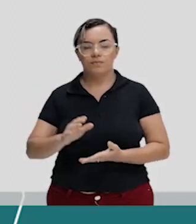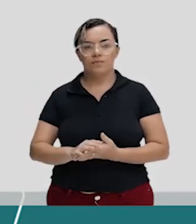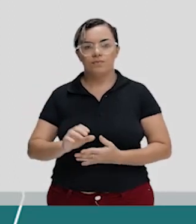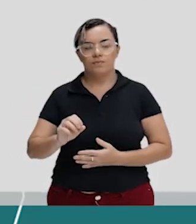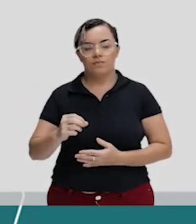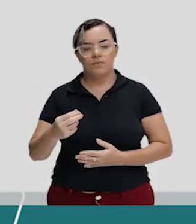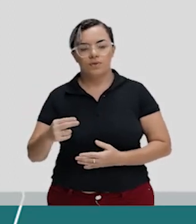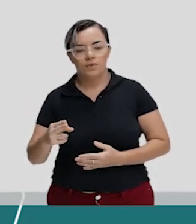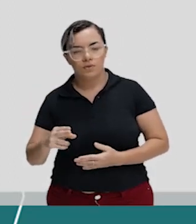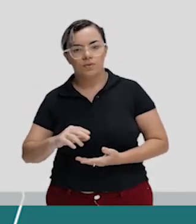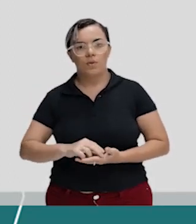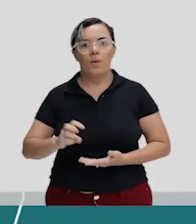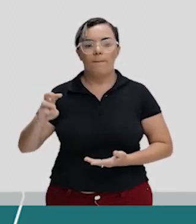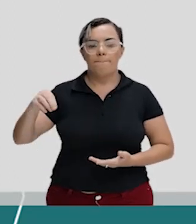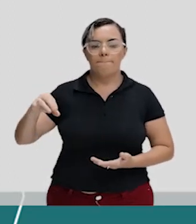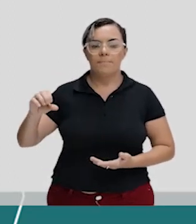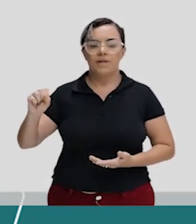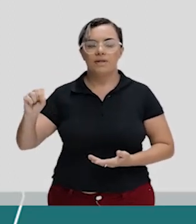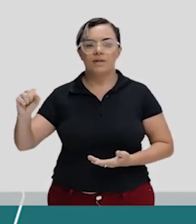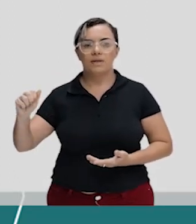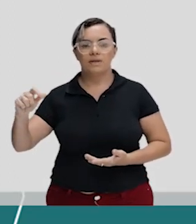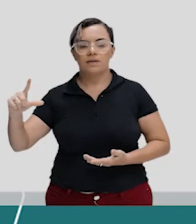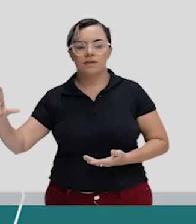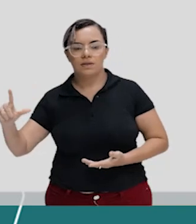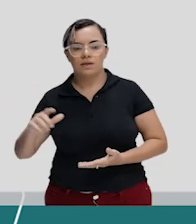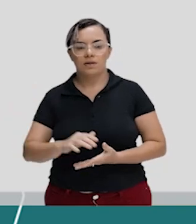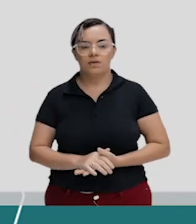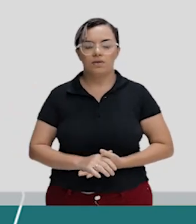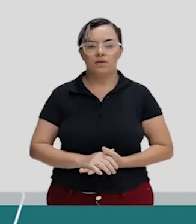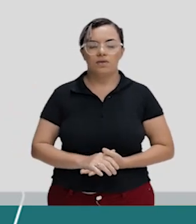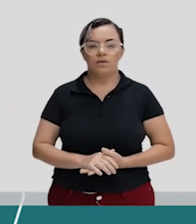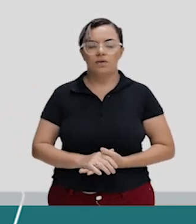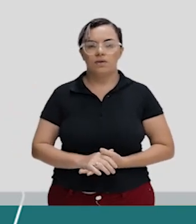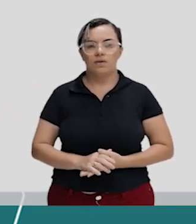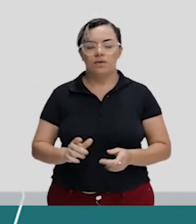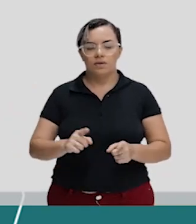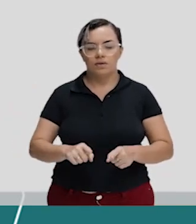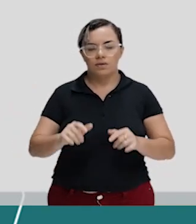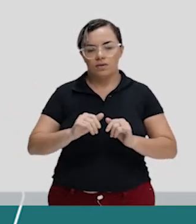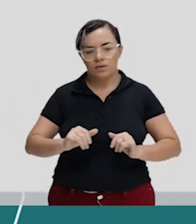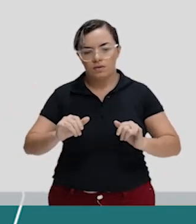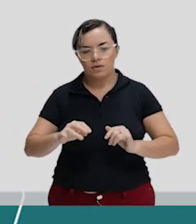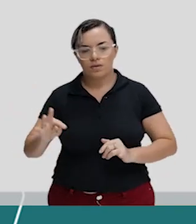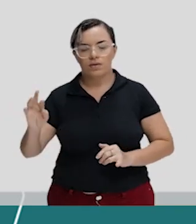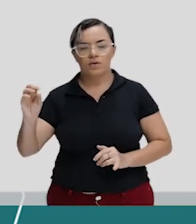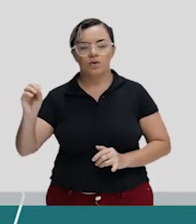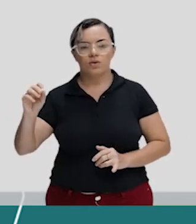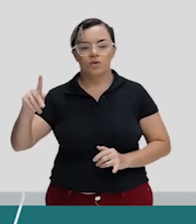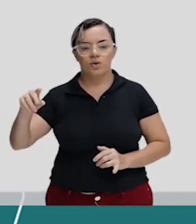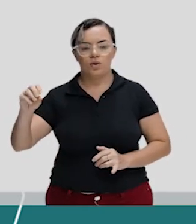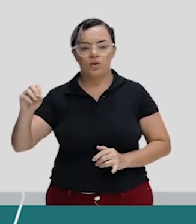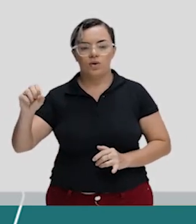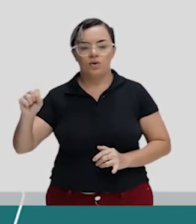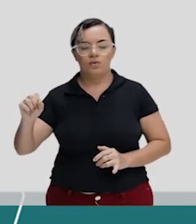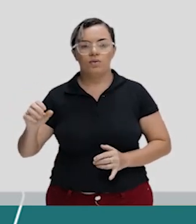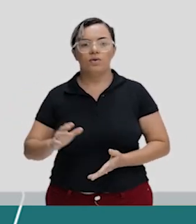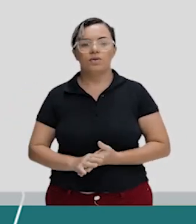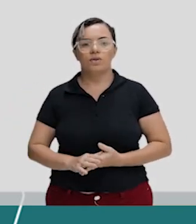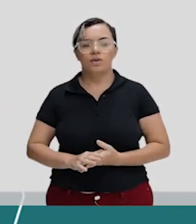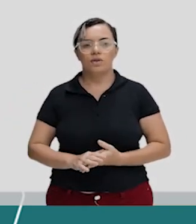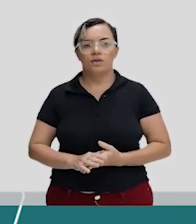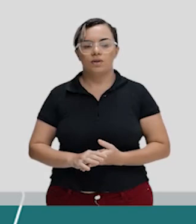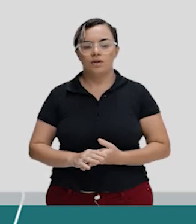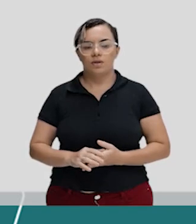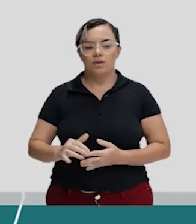missal. Tropos e fantasias, que são todos aqui poemas, tá bom? É